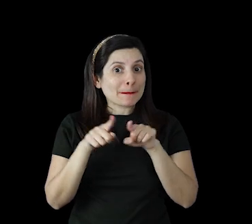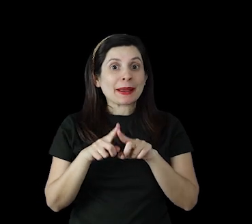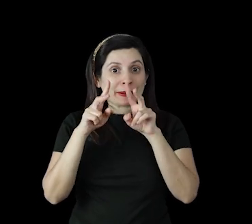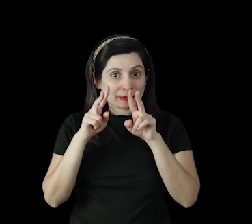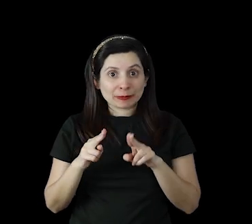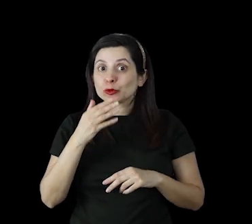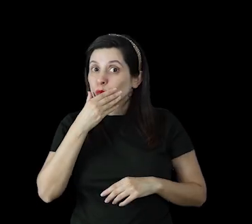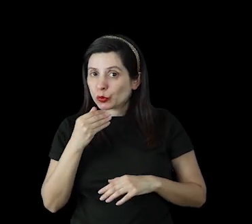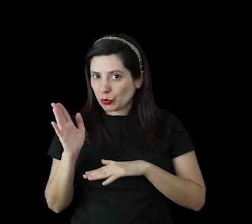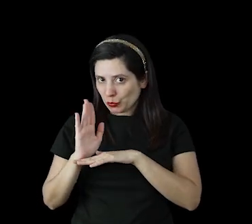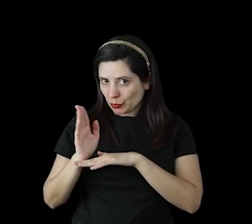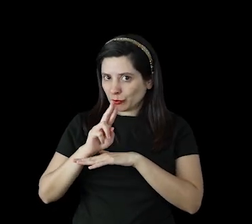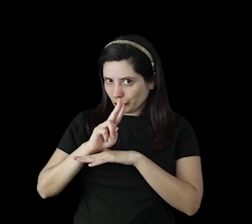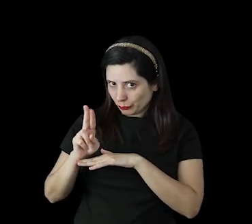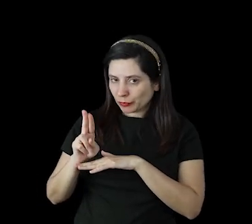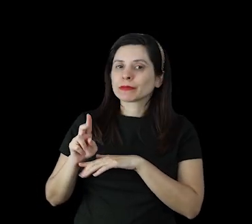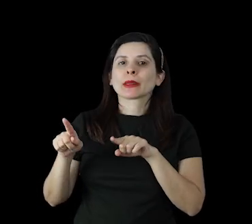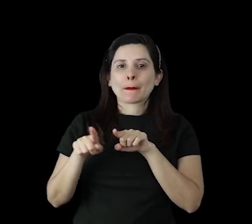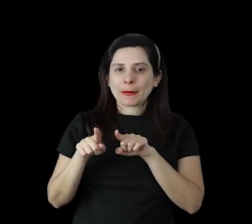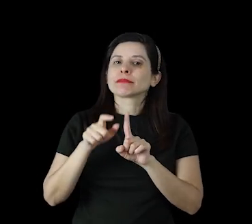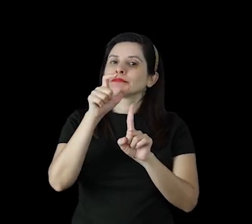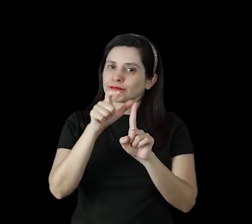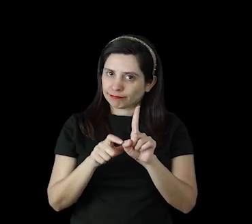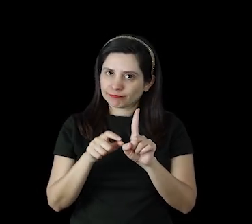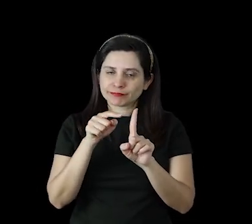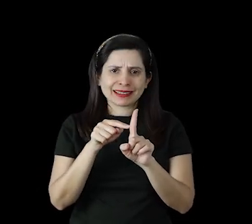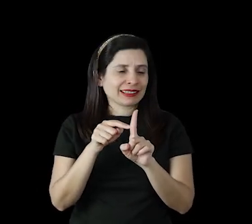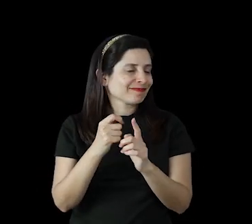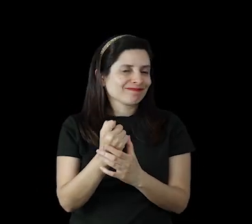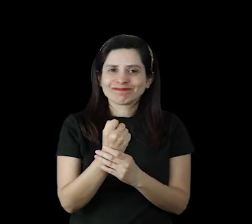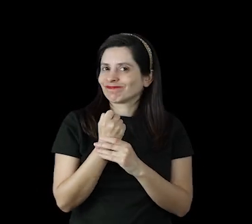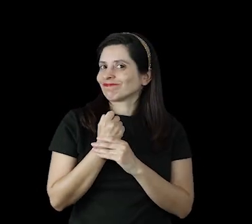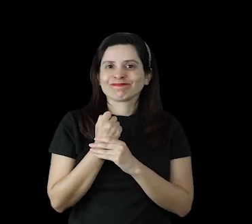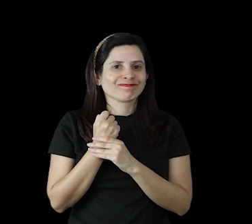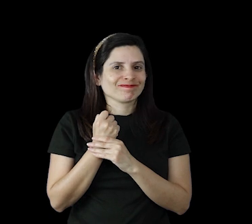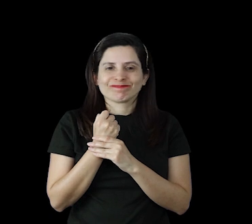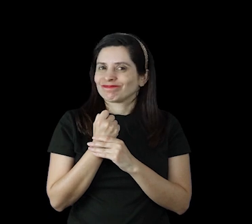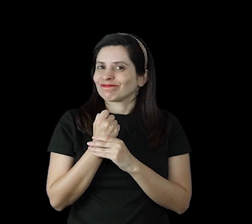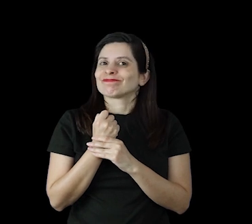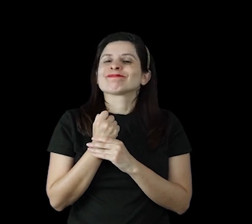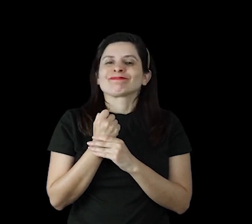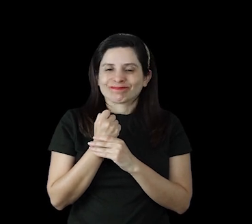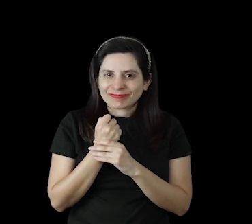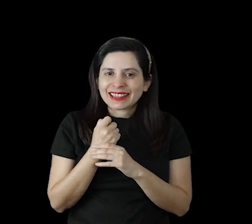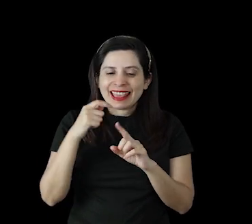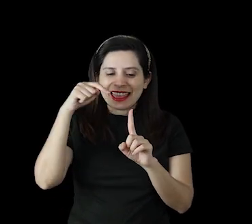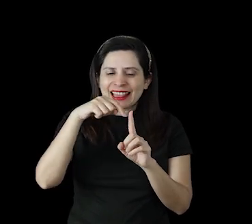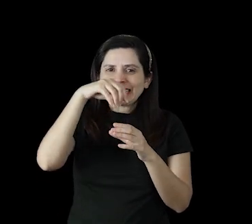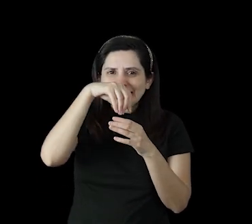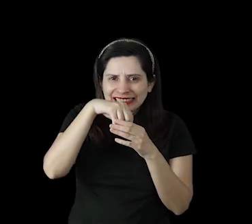uma personagem reativa no início, porque ela é super insegura, ela está ali dentro